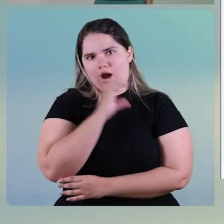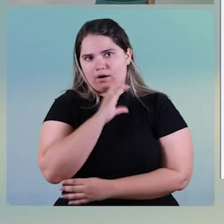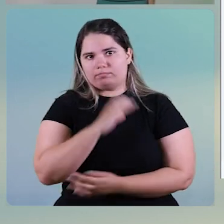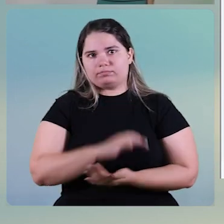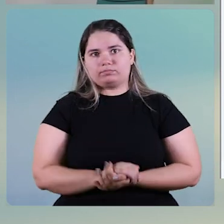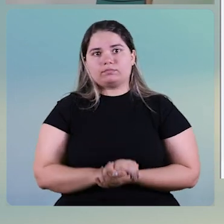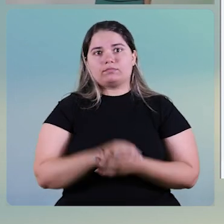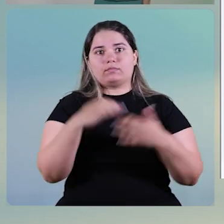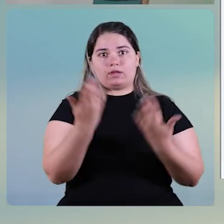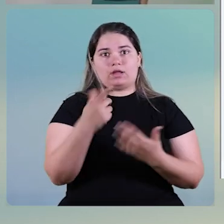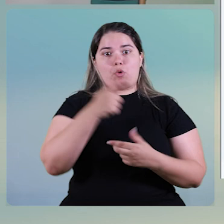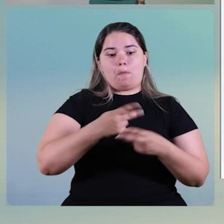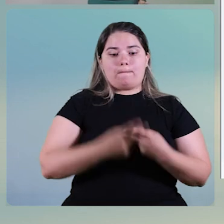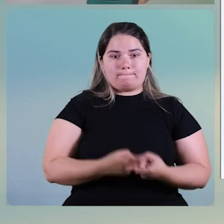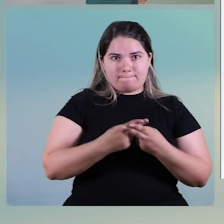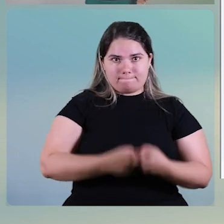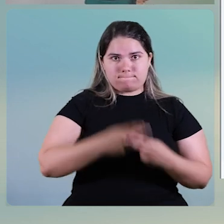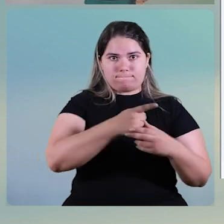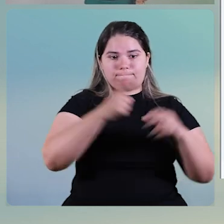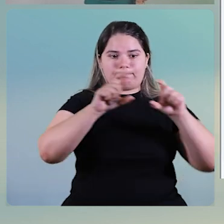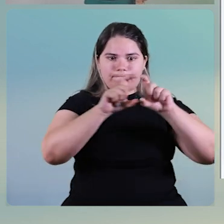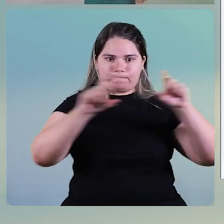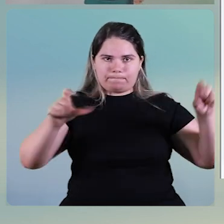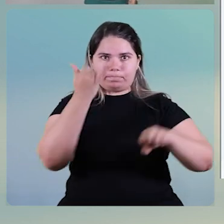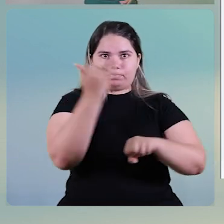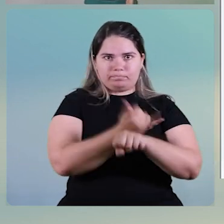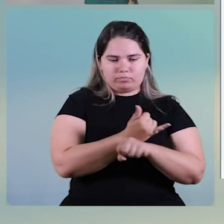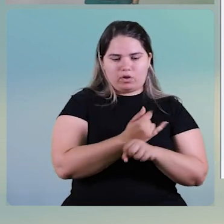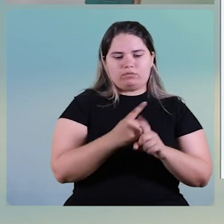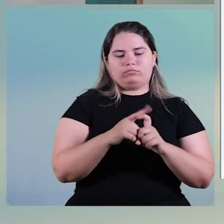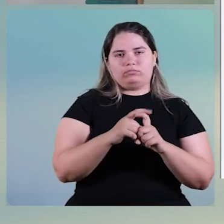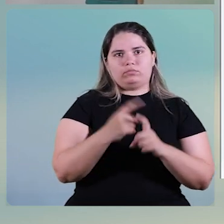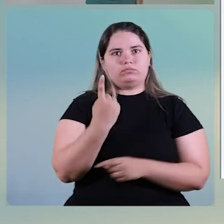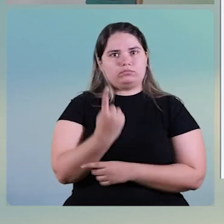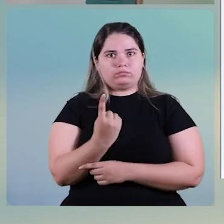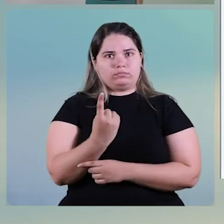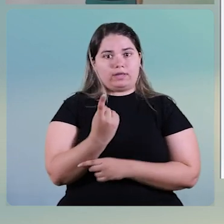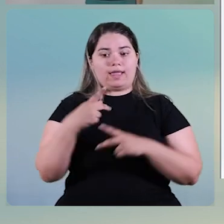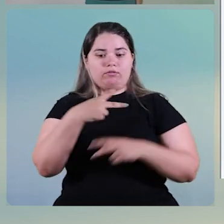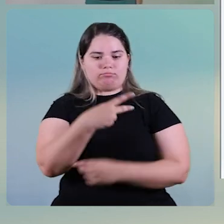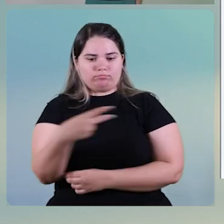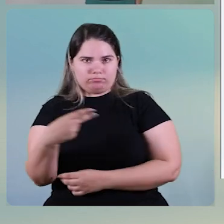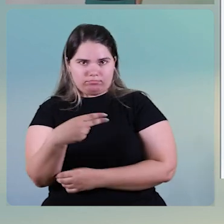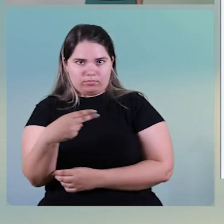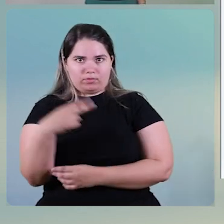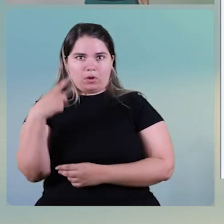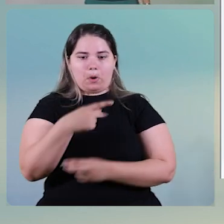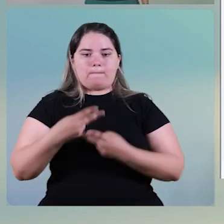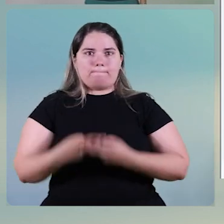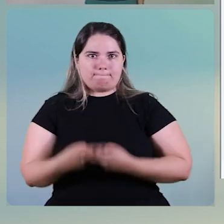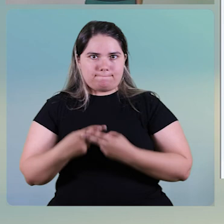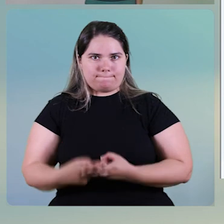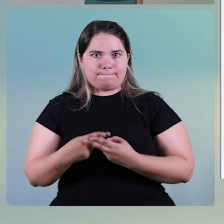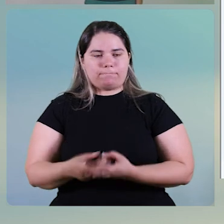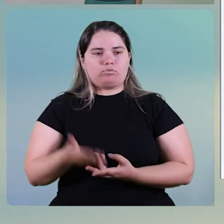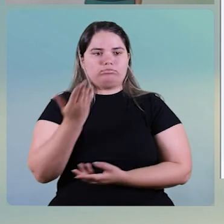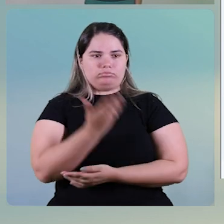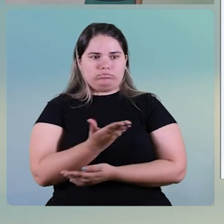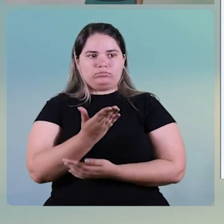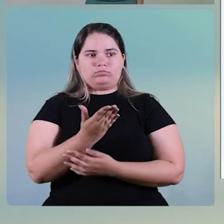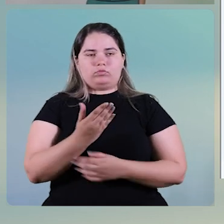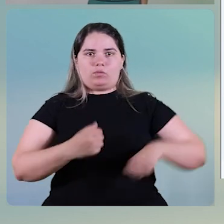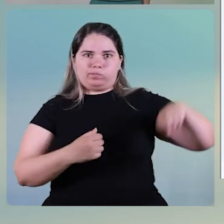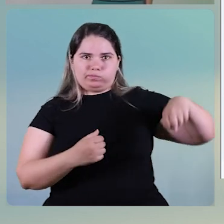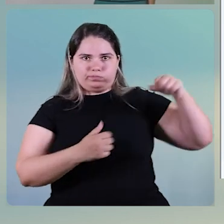resolve facilmente, né? O peso da barra vezes 1 é igual ao peso da carga, né? O peso do arroz vezes